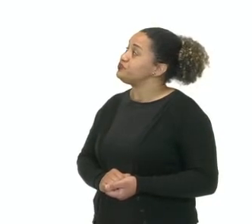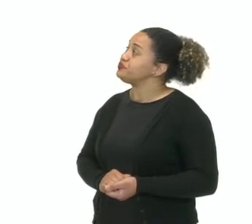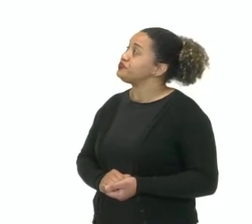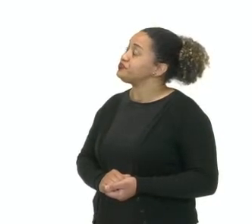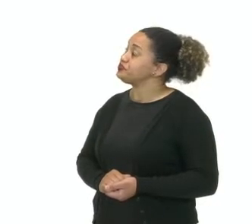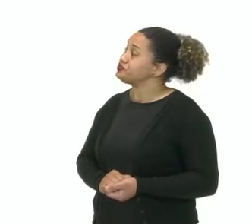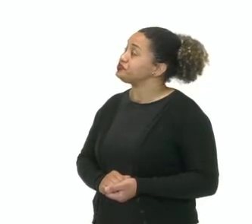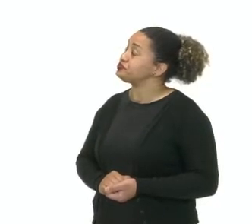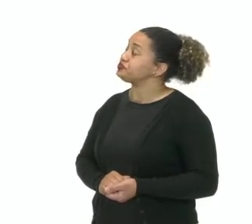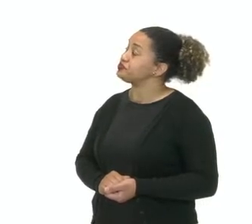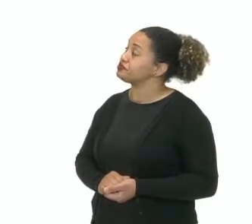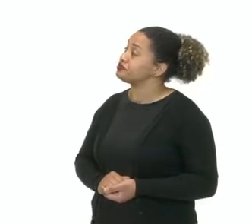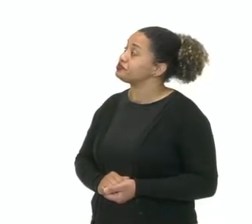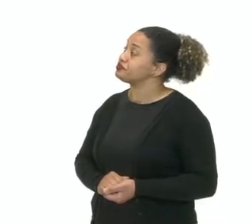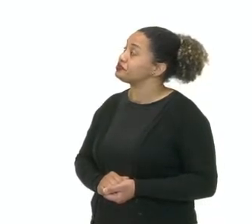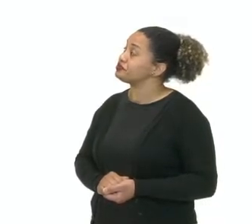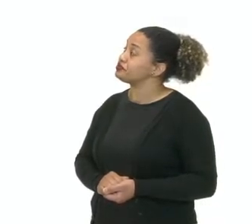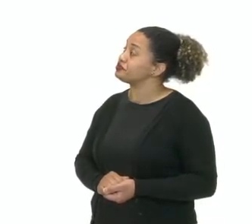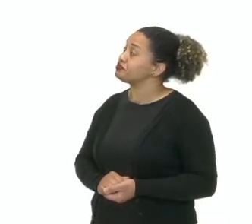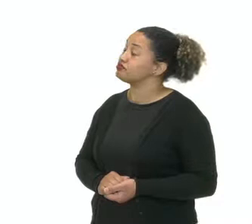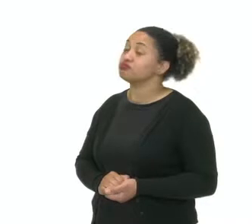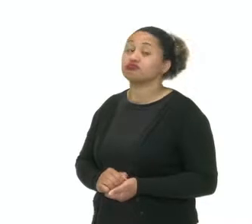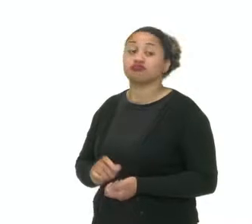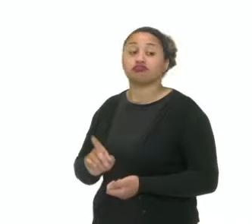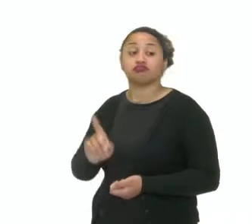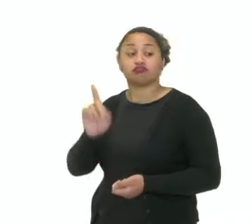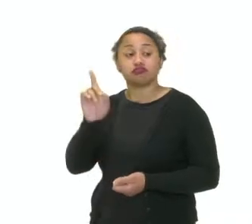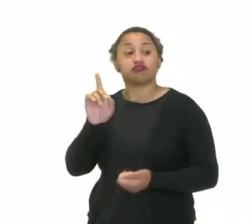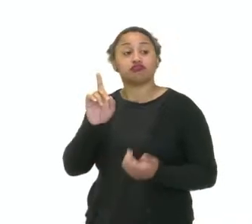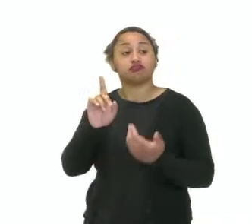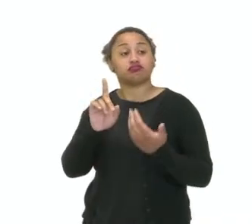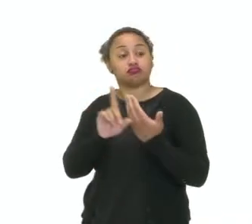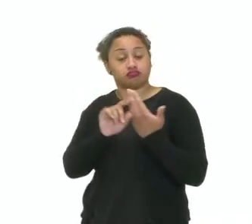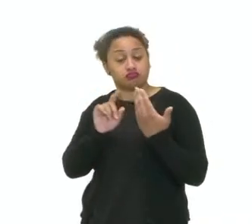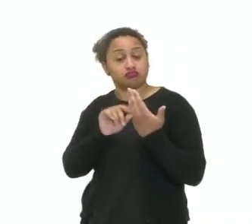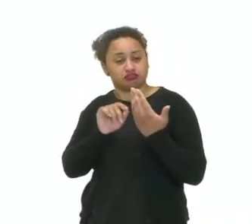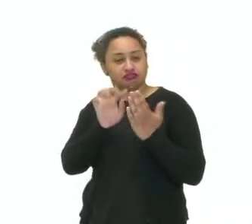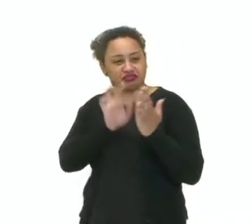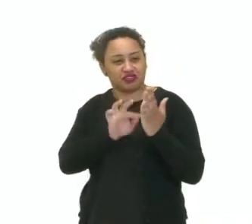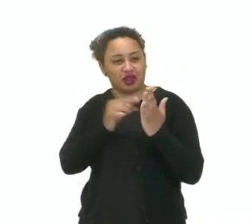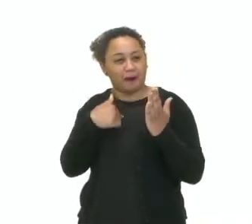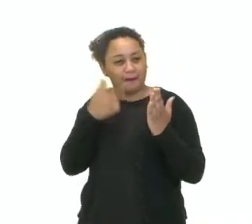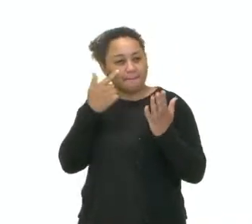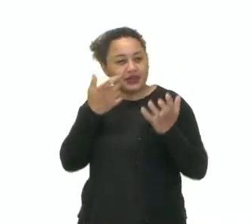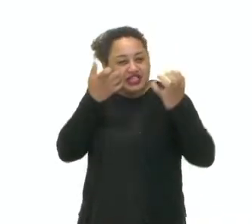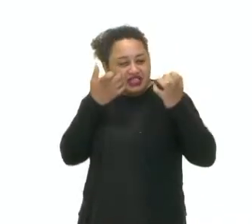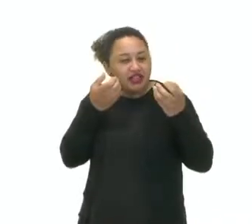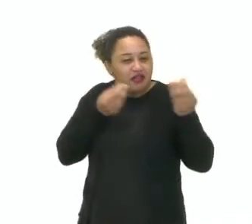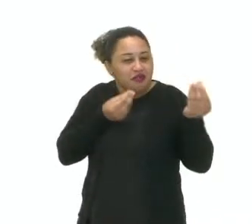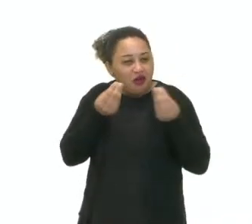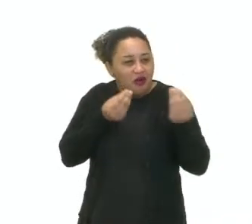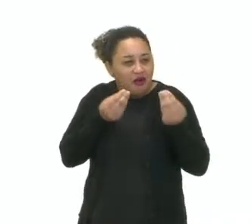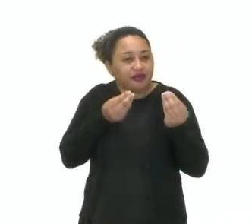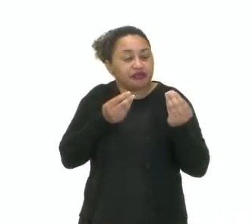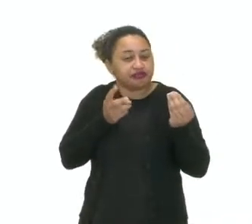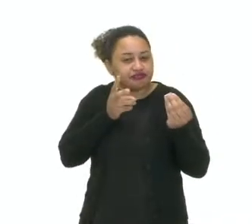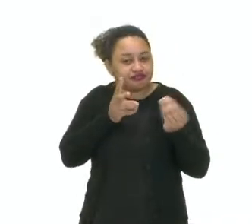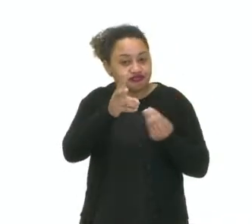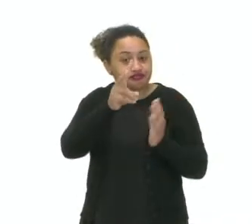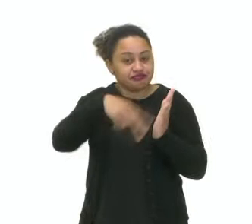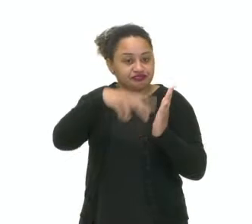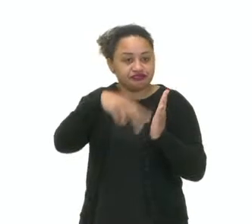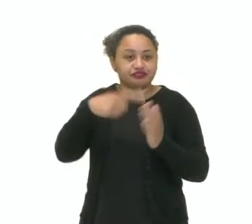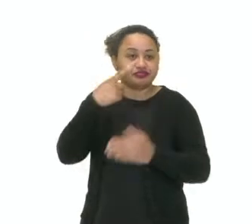de pobreza. O autor do texto inicia declarando a internet um direito humano. Os